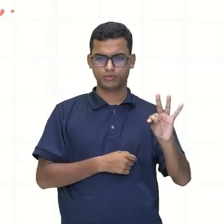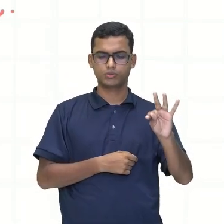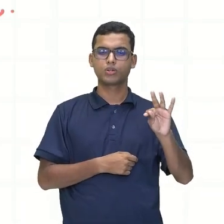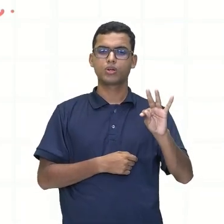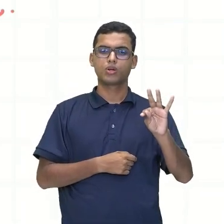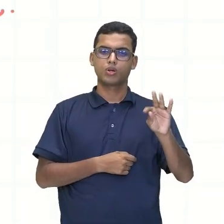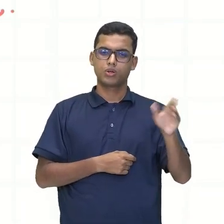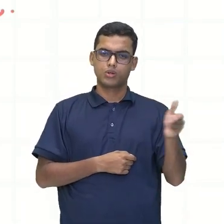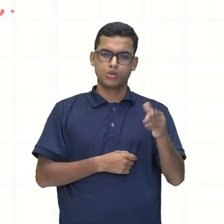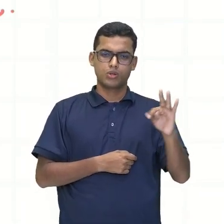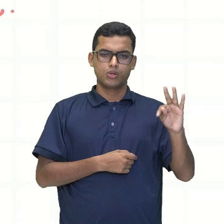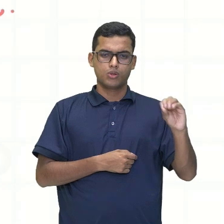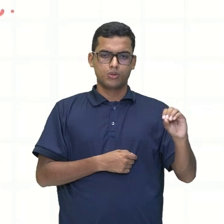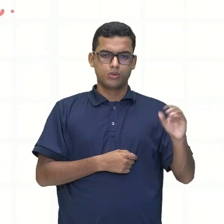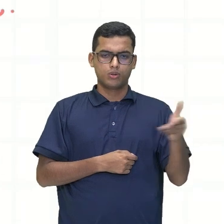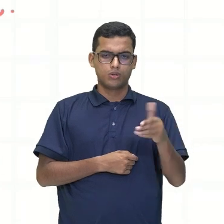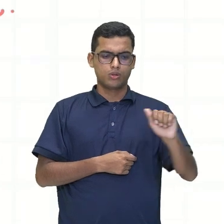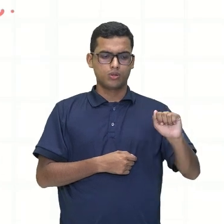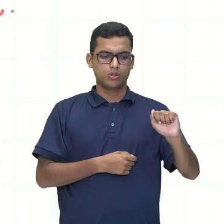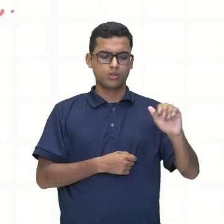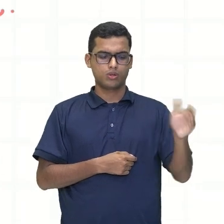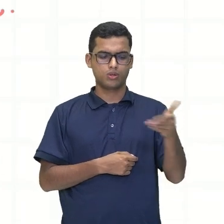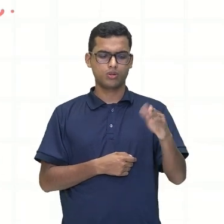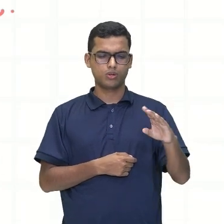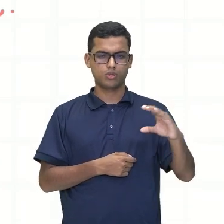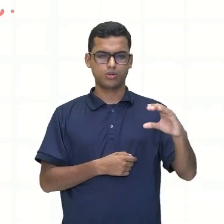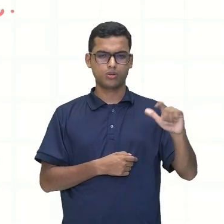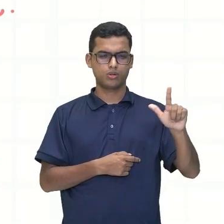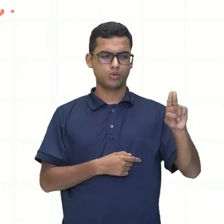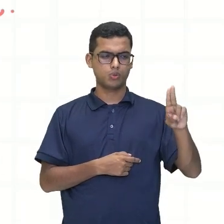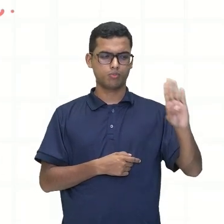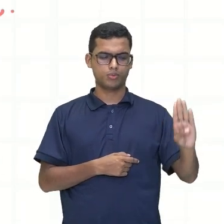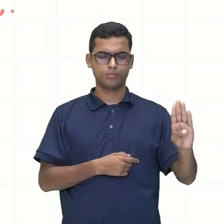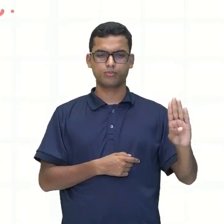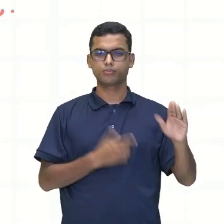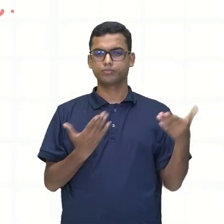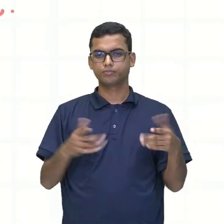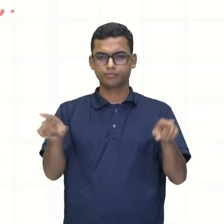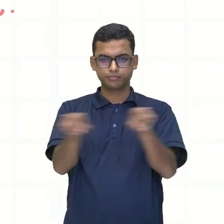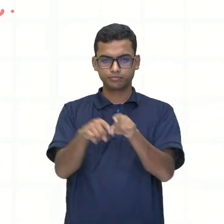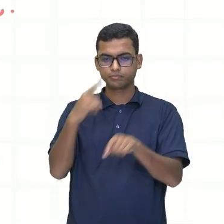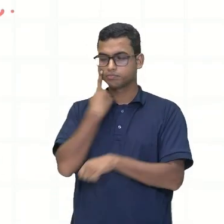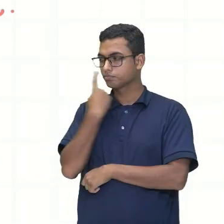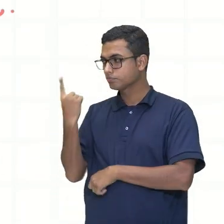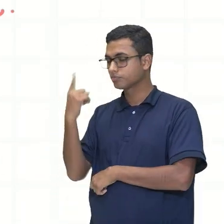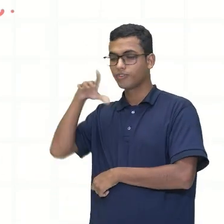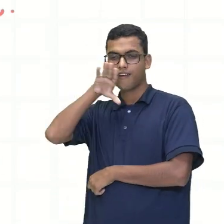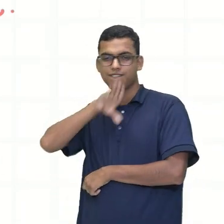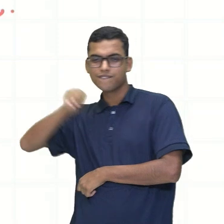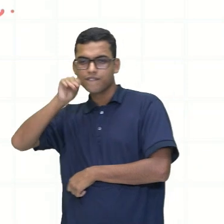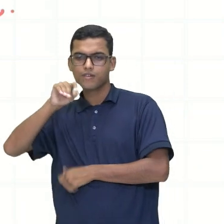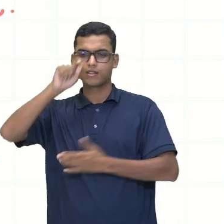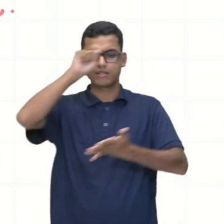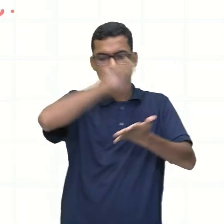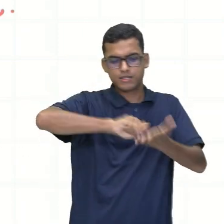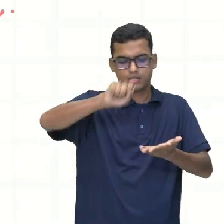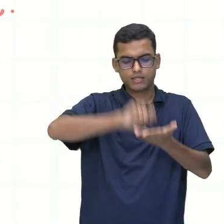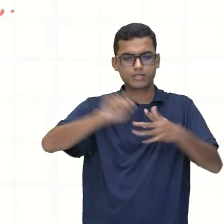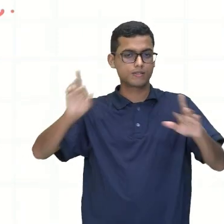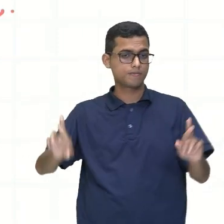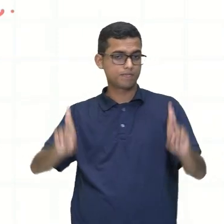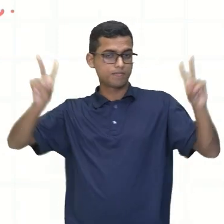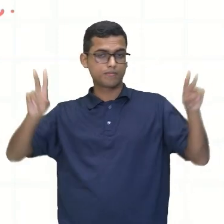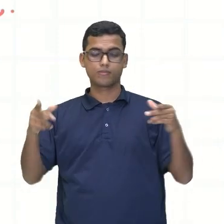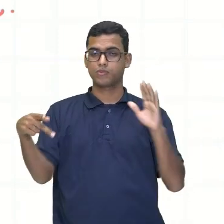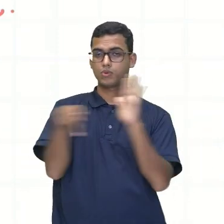na fala, a fala e a escrita, elas são completamente diferentes, né? Tanto na língua